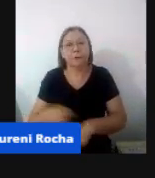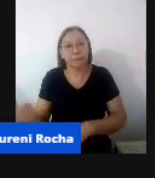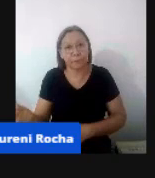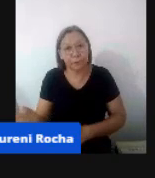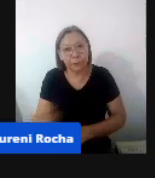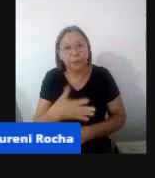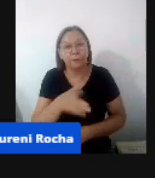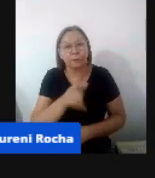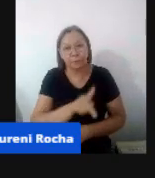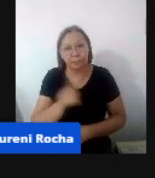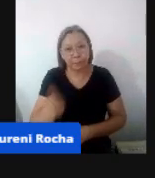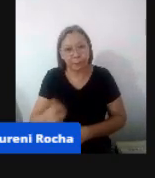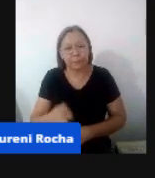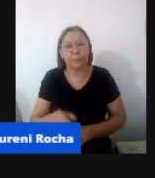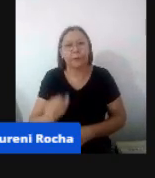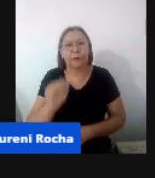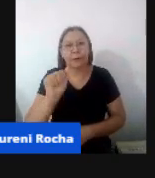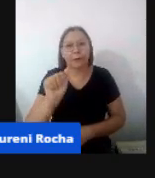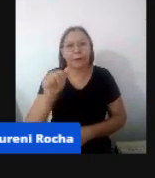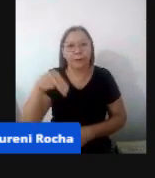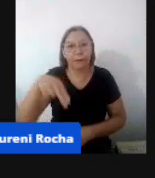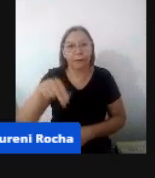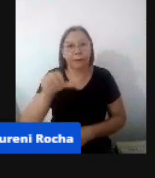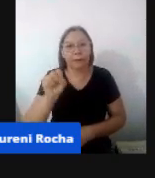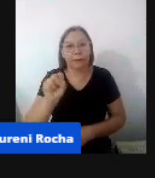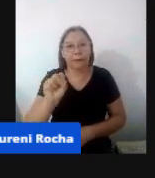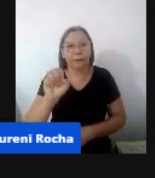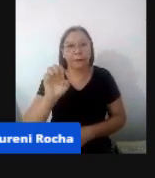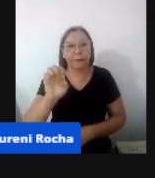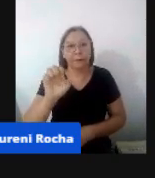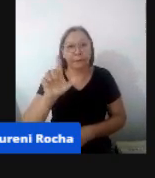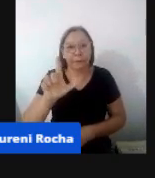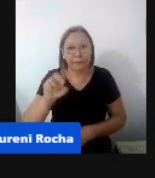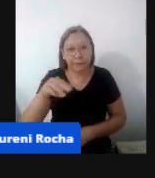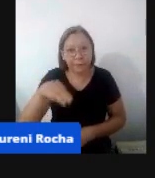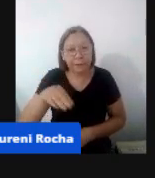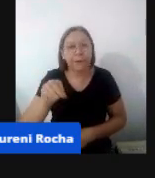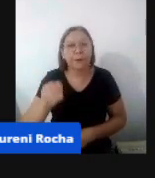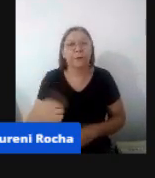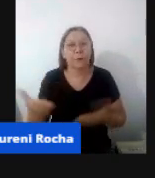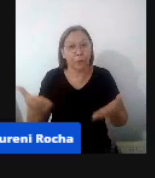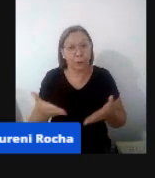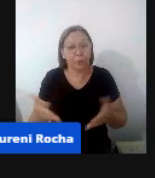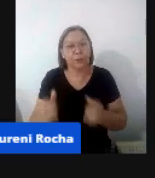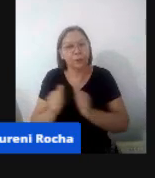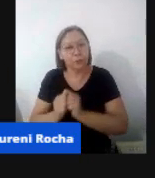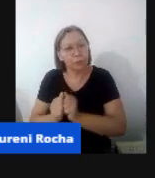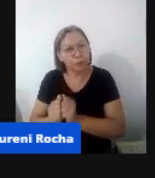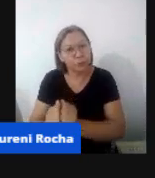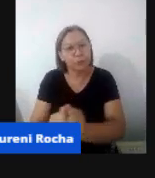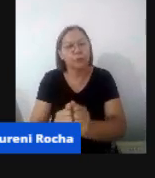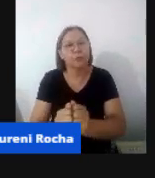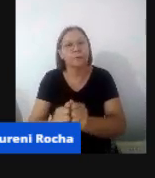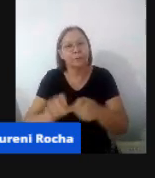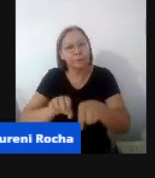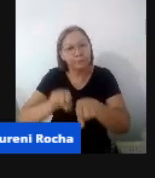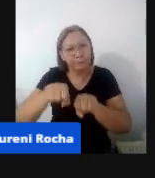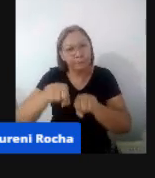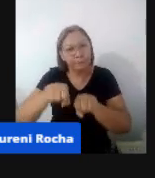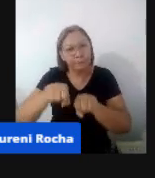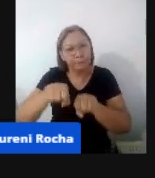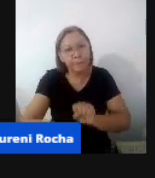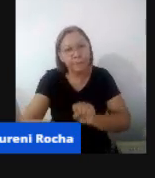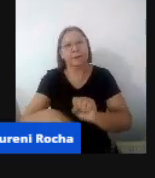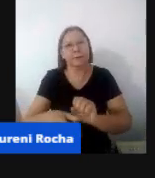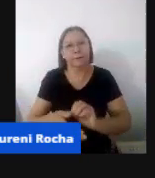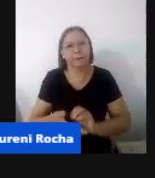professor Anselmo, que já é conhecido da maioria de vocês, e ele está conosco hoje, então, para fazer essa formação. Já que chegou, a gente